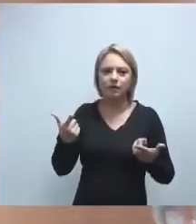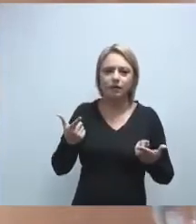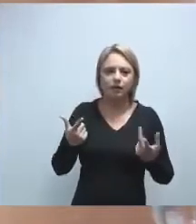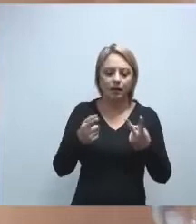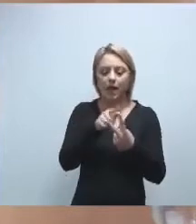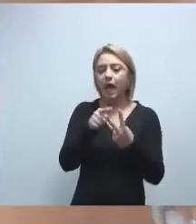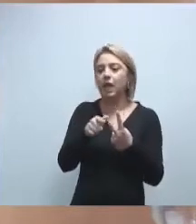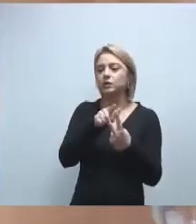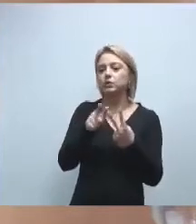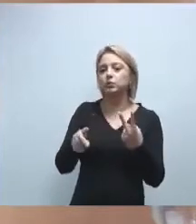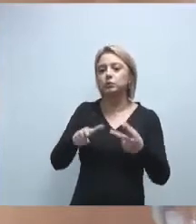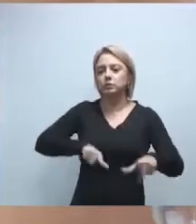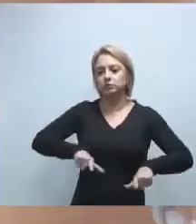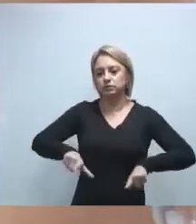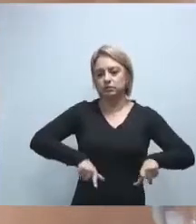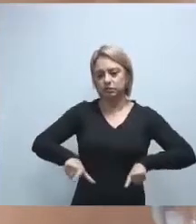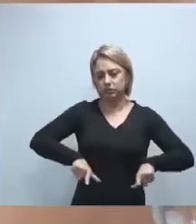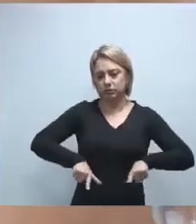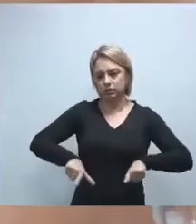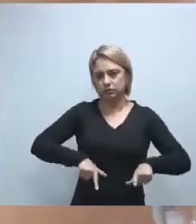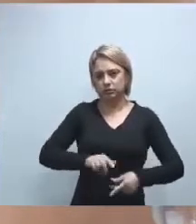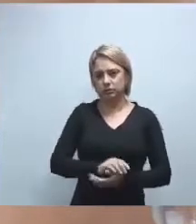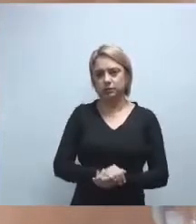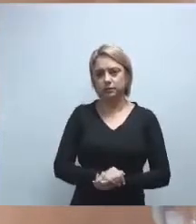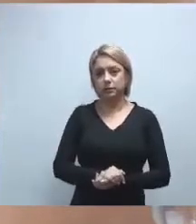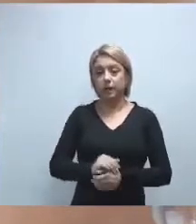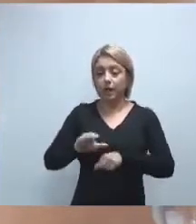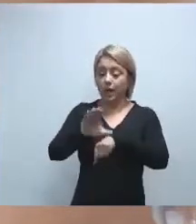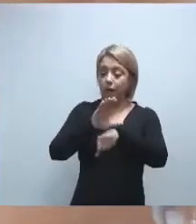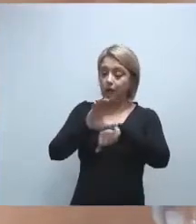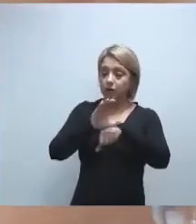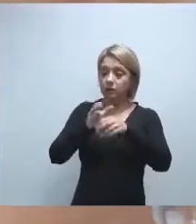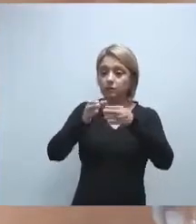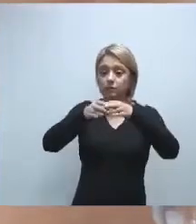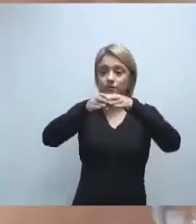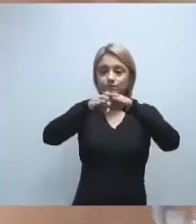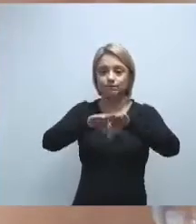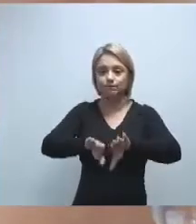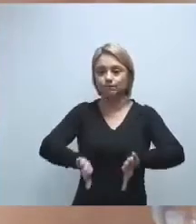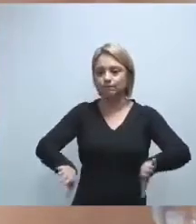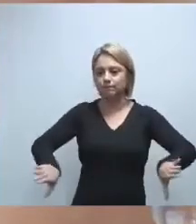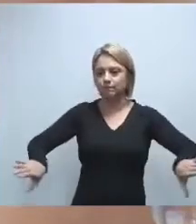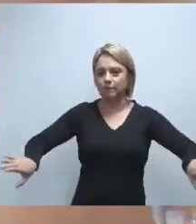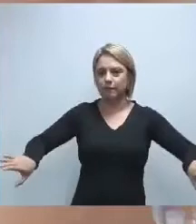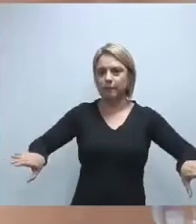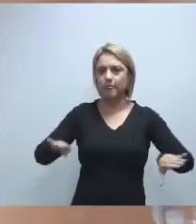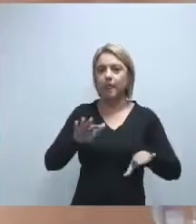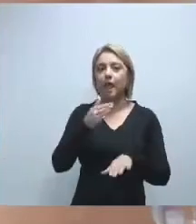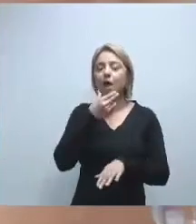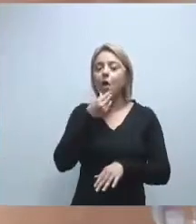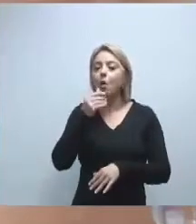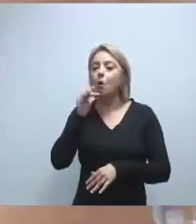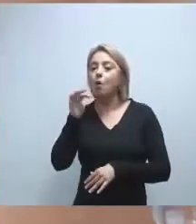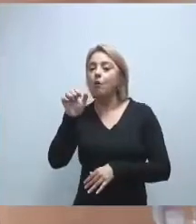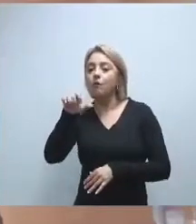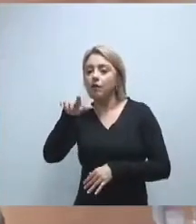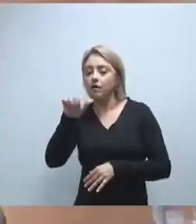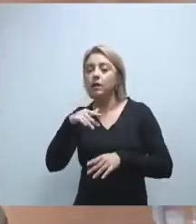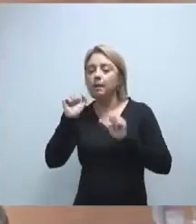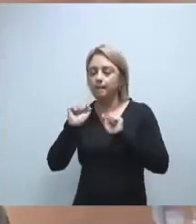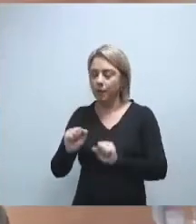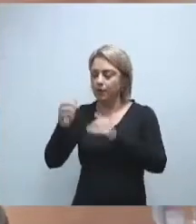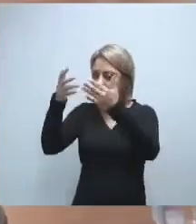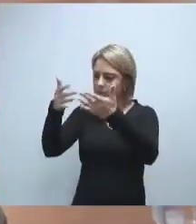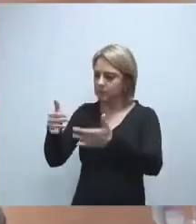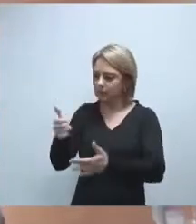dupla função a constituição separou freire pode ser pode dizer melhor do que eu